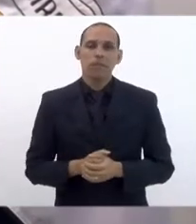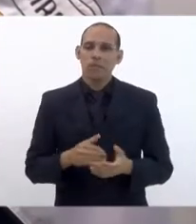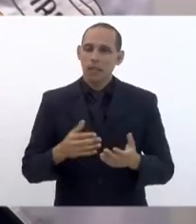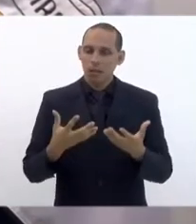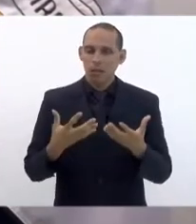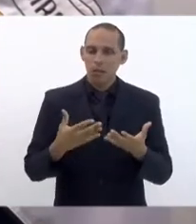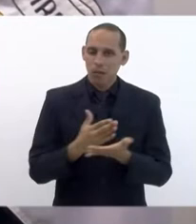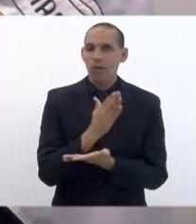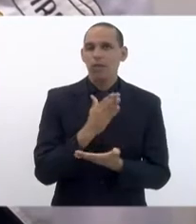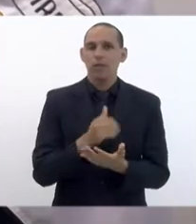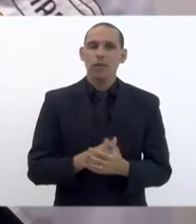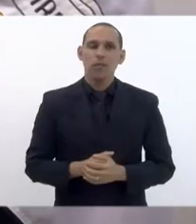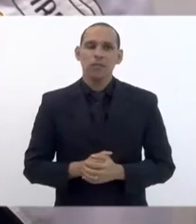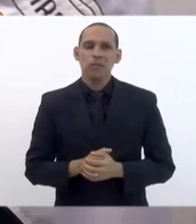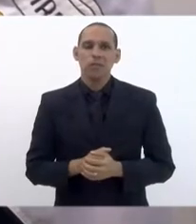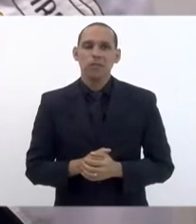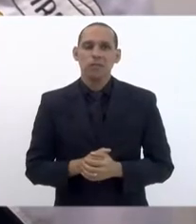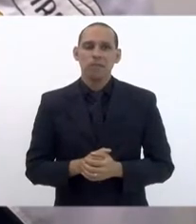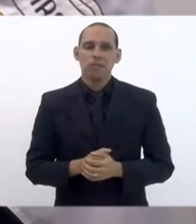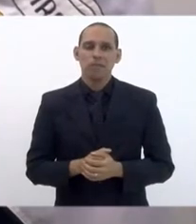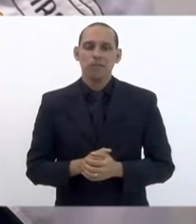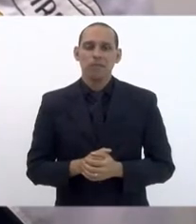aprovado. Saudar aqui nosso